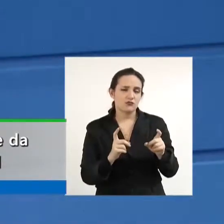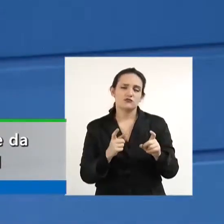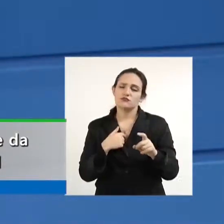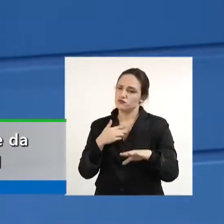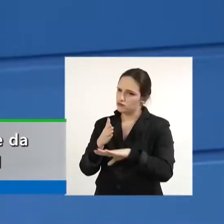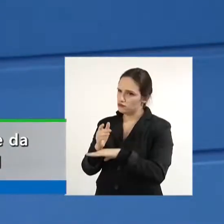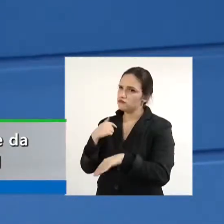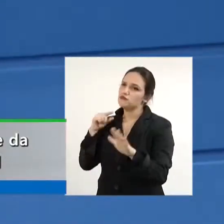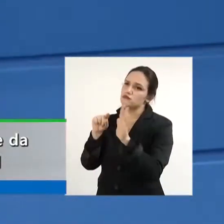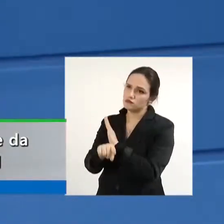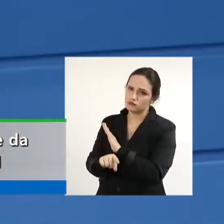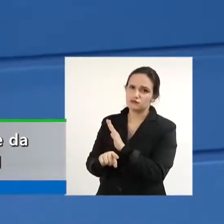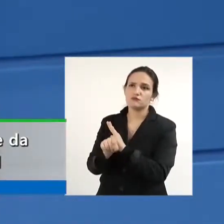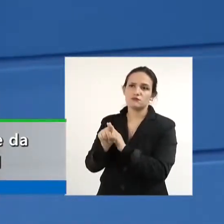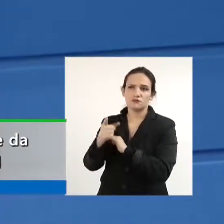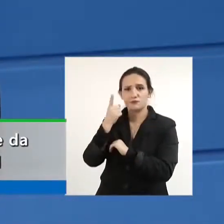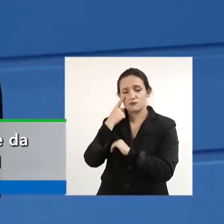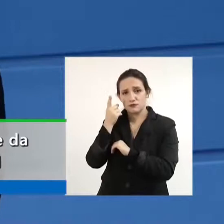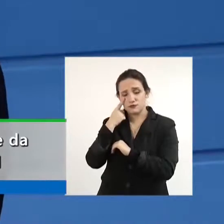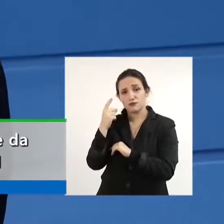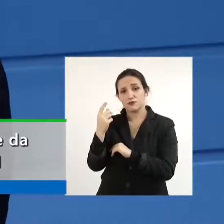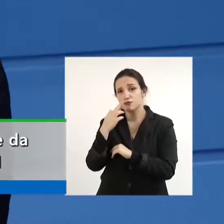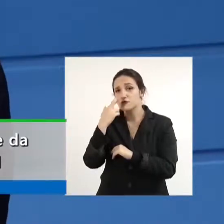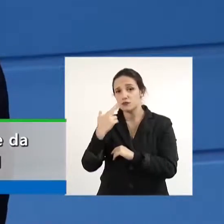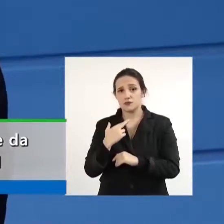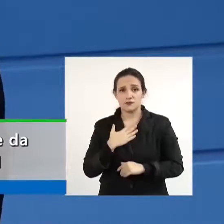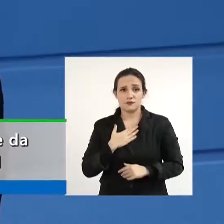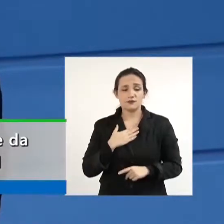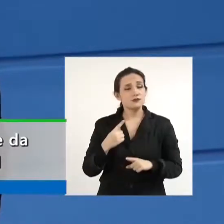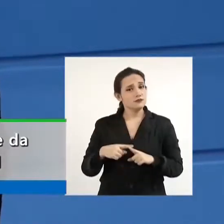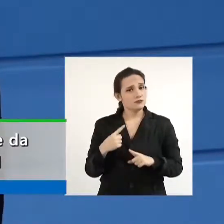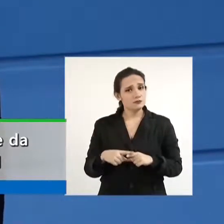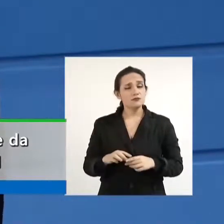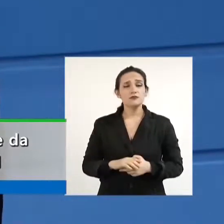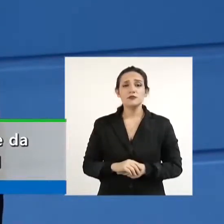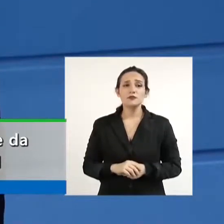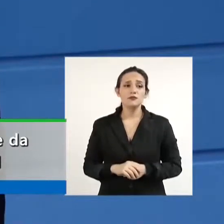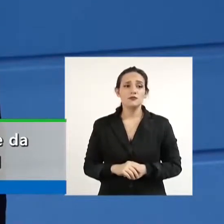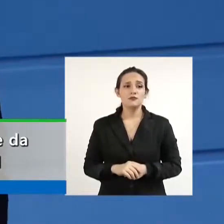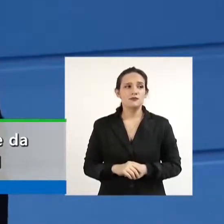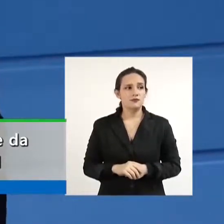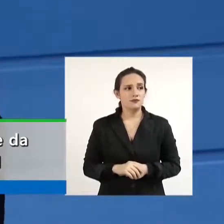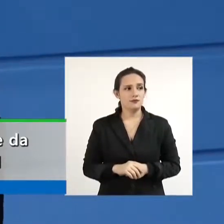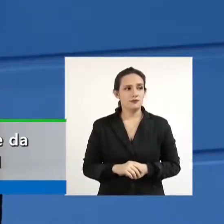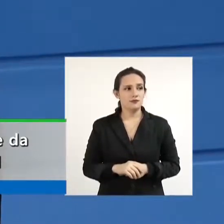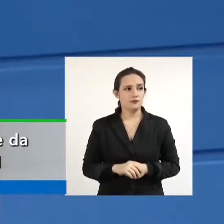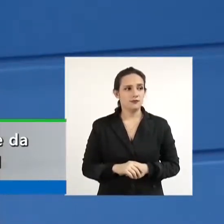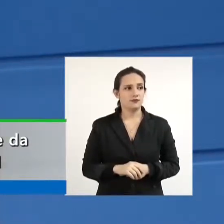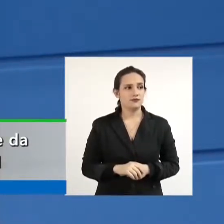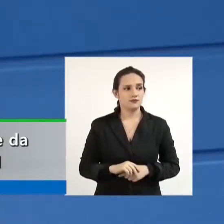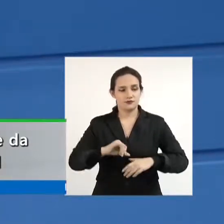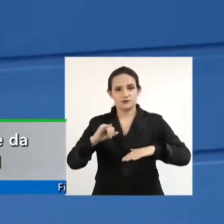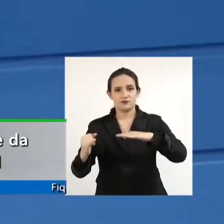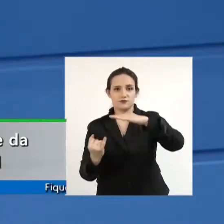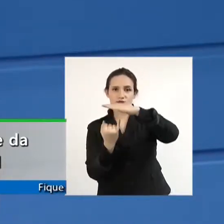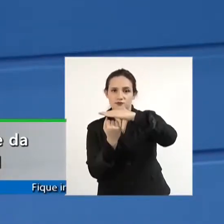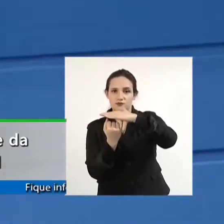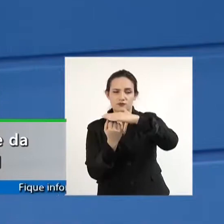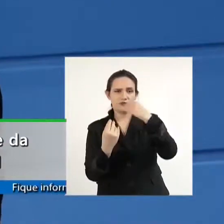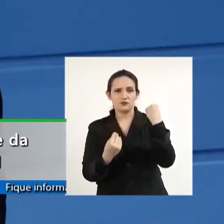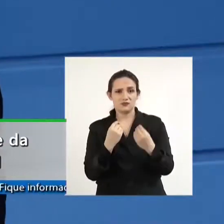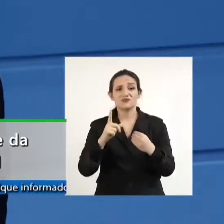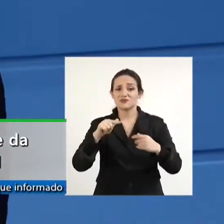uma posição até sexta-feira, porque, de fato, as instituições, elas têm um